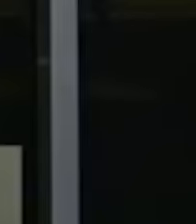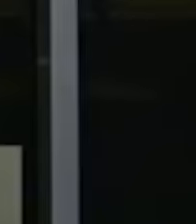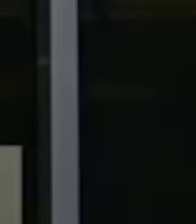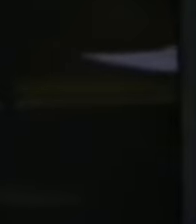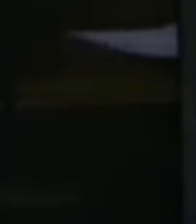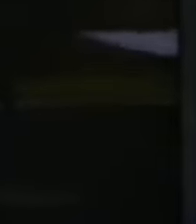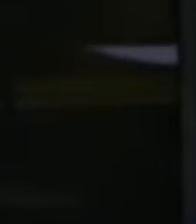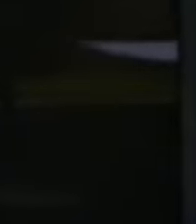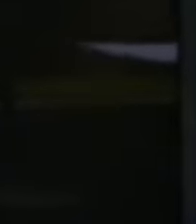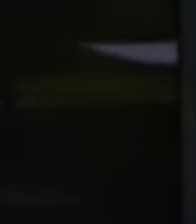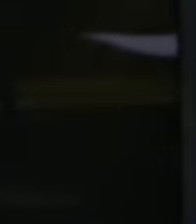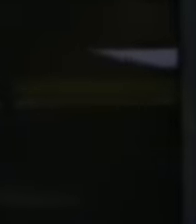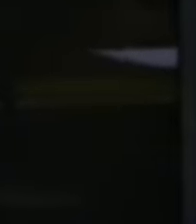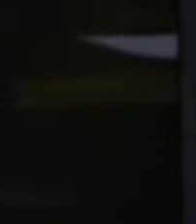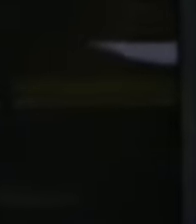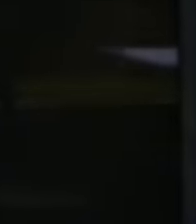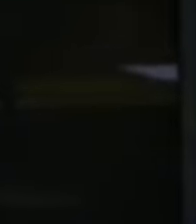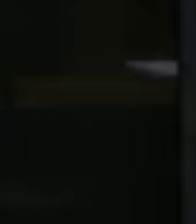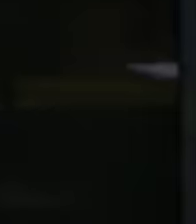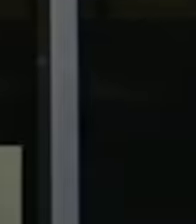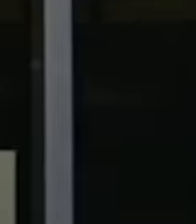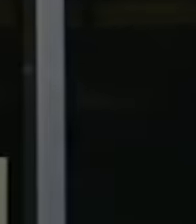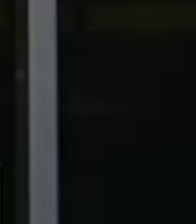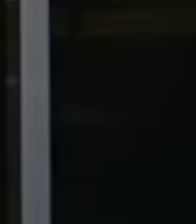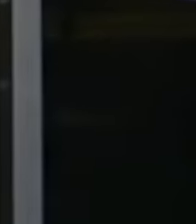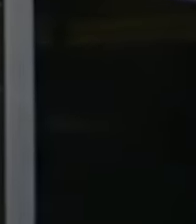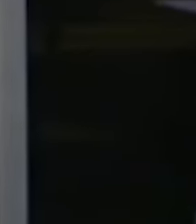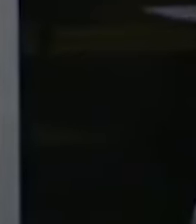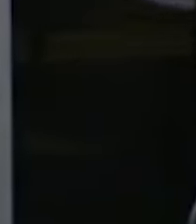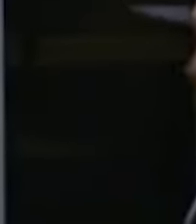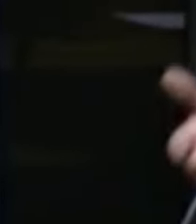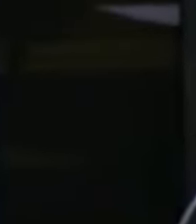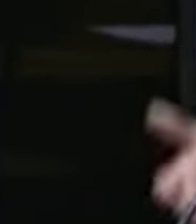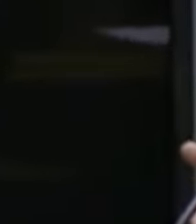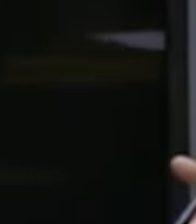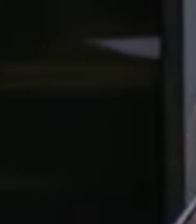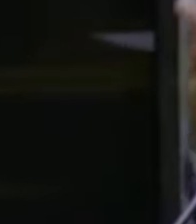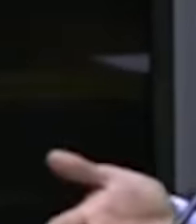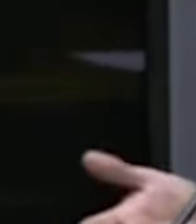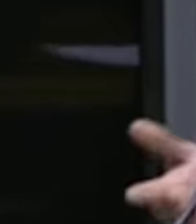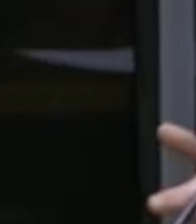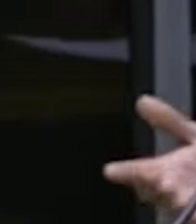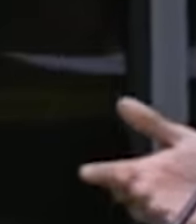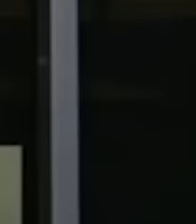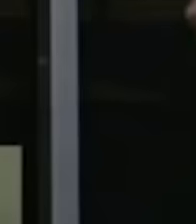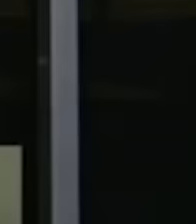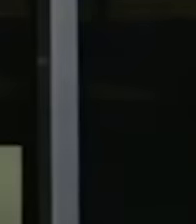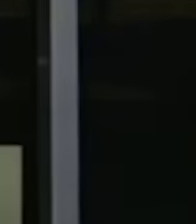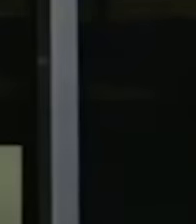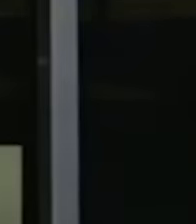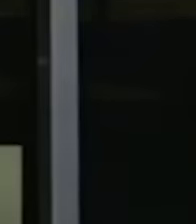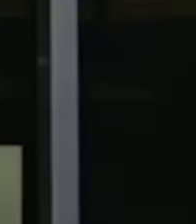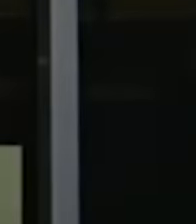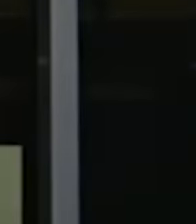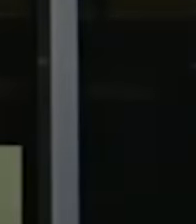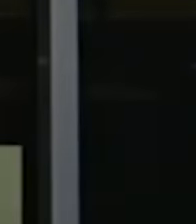não espanta aver corte no combate ao Crime Organizado num governo que recebe de portas abertas em seu ministério a ONG do